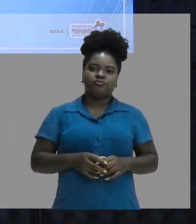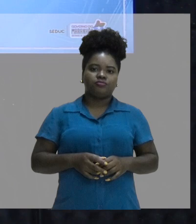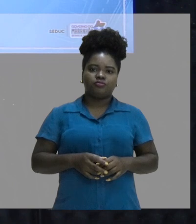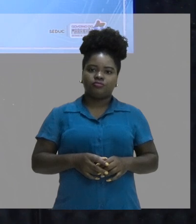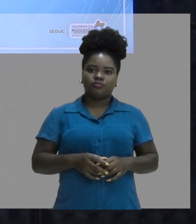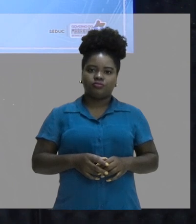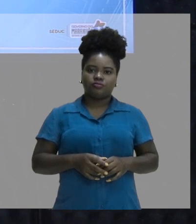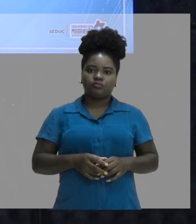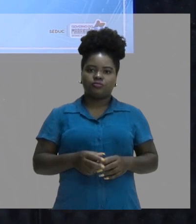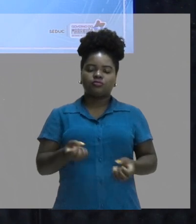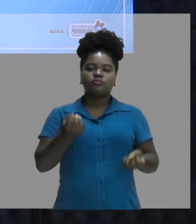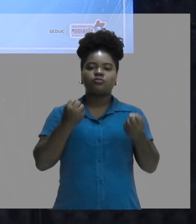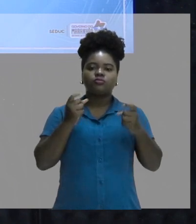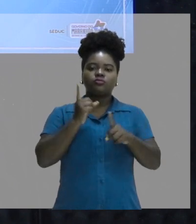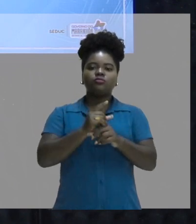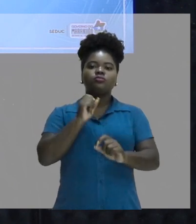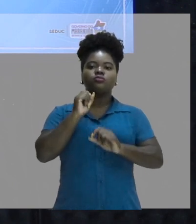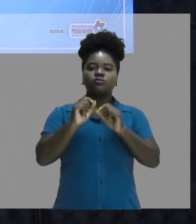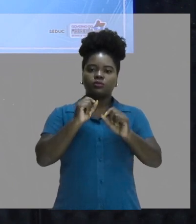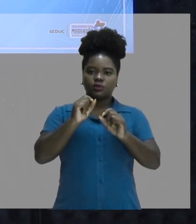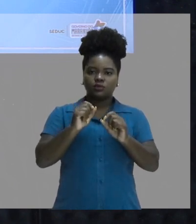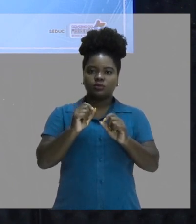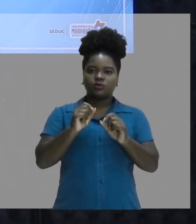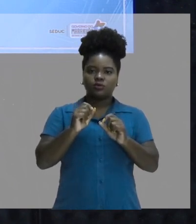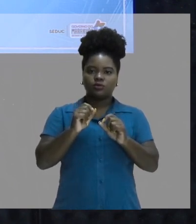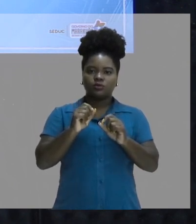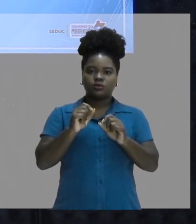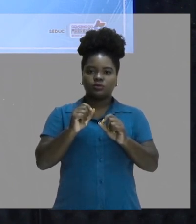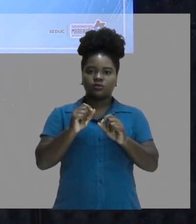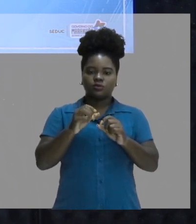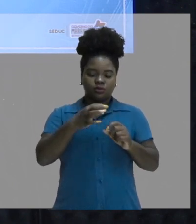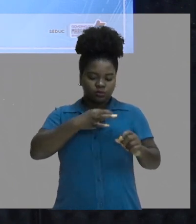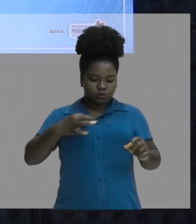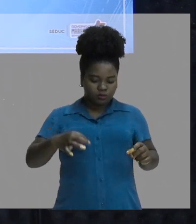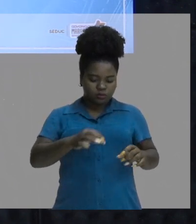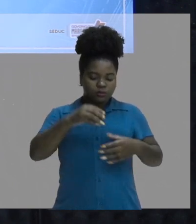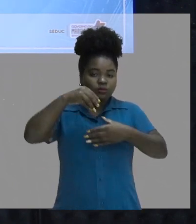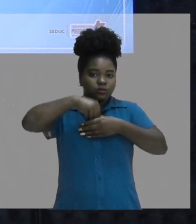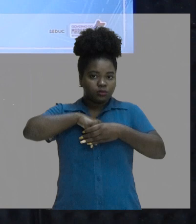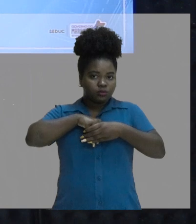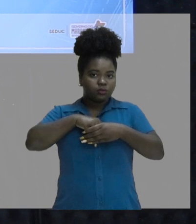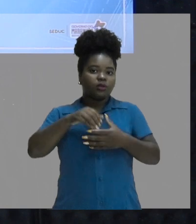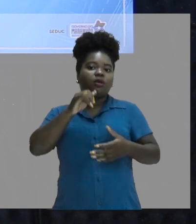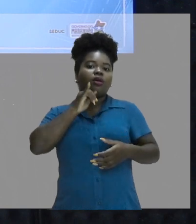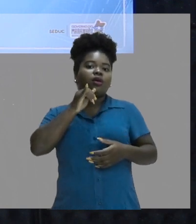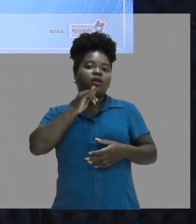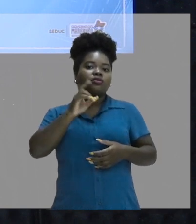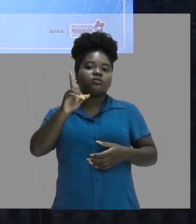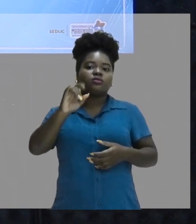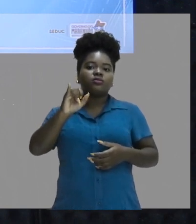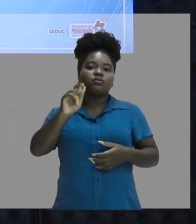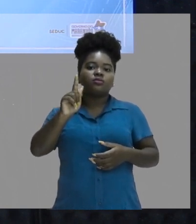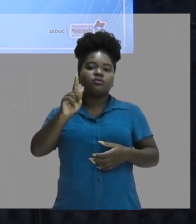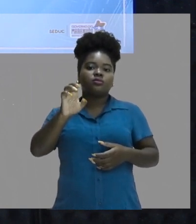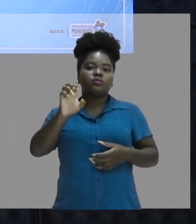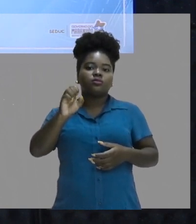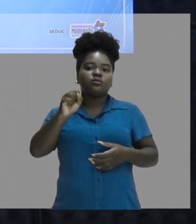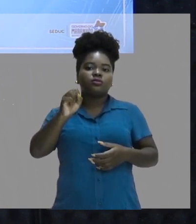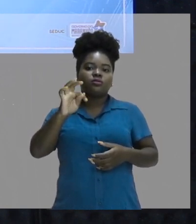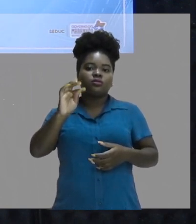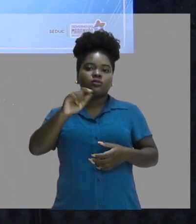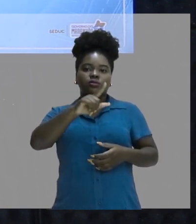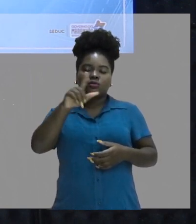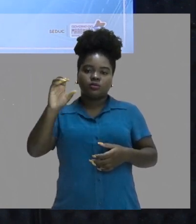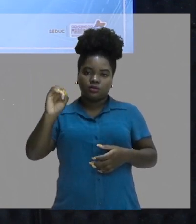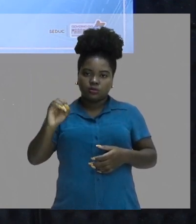encontrados aonde? Geralmente nos órgãos internos. Por exemplo, quando a gente está fazendo a digestão, o nosso intestino delgado, o nosso